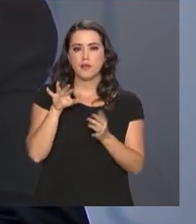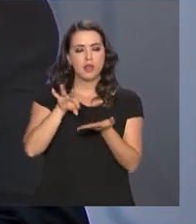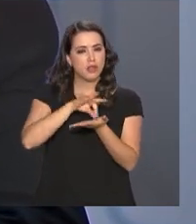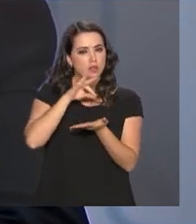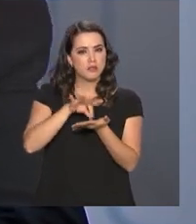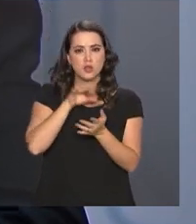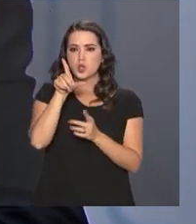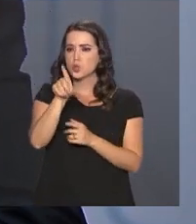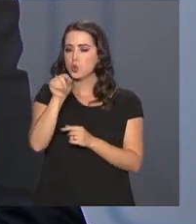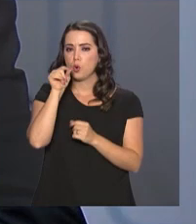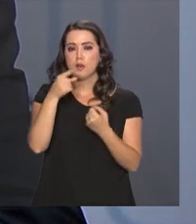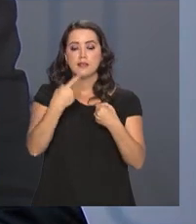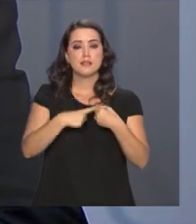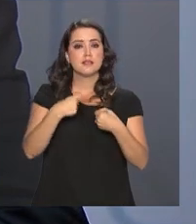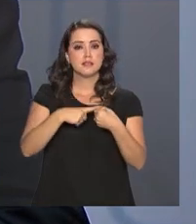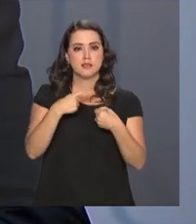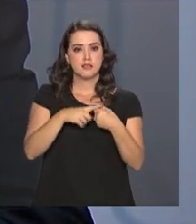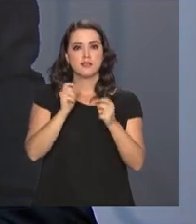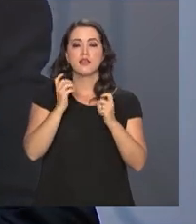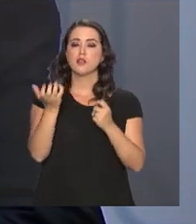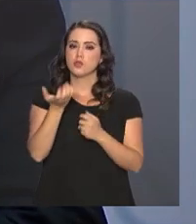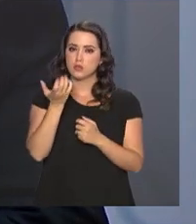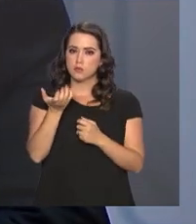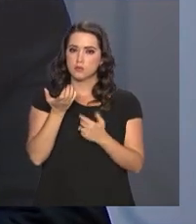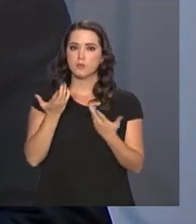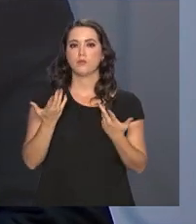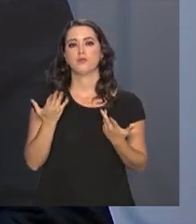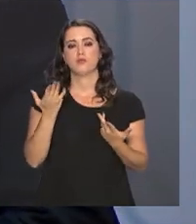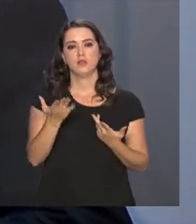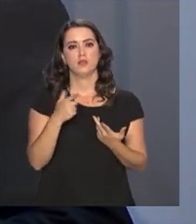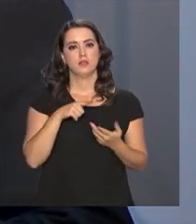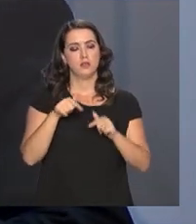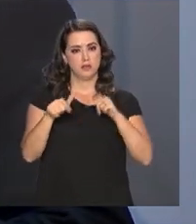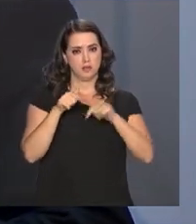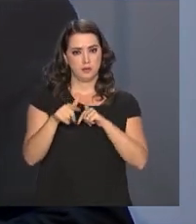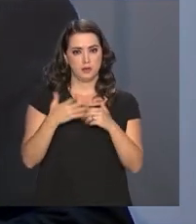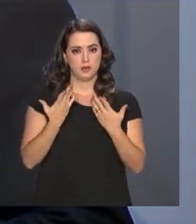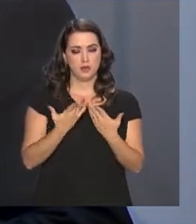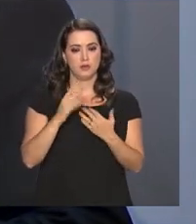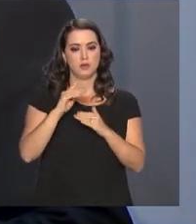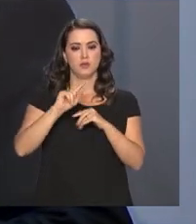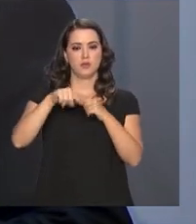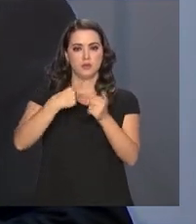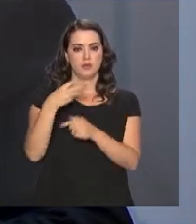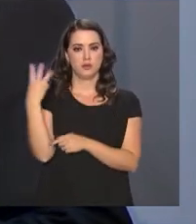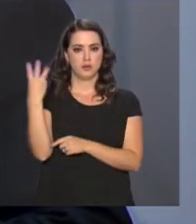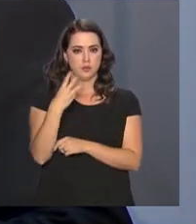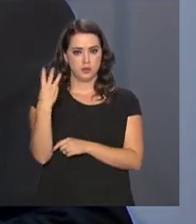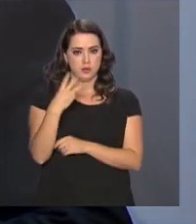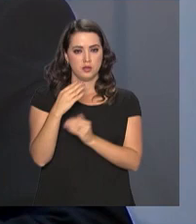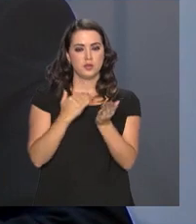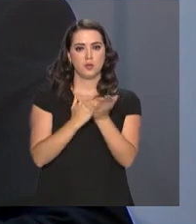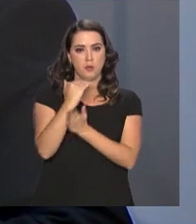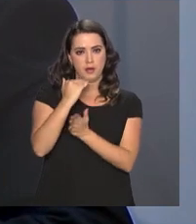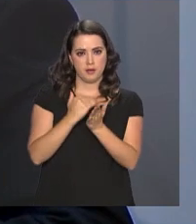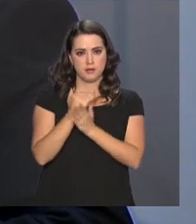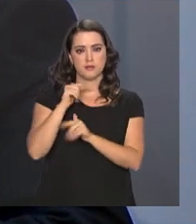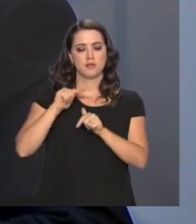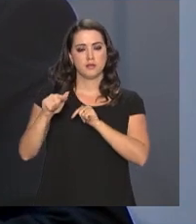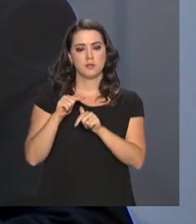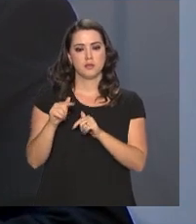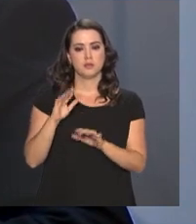escolhe o município disponível é para atuação partir do dia 31 os médicos já deve iniciar as